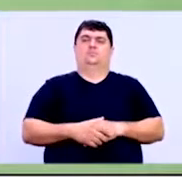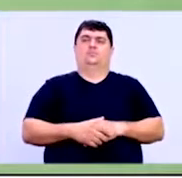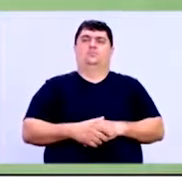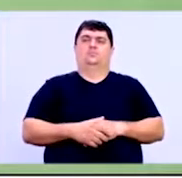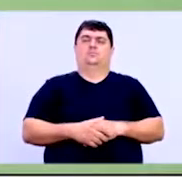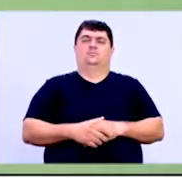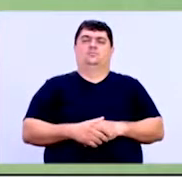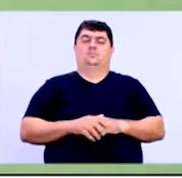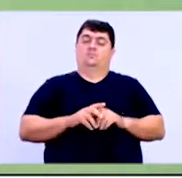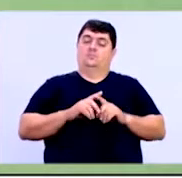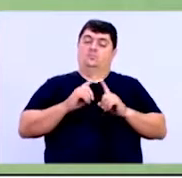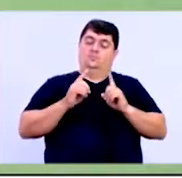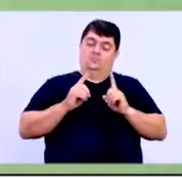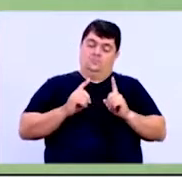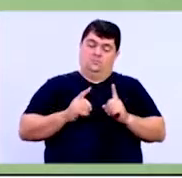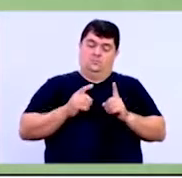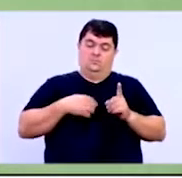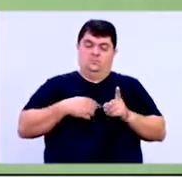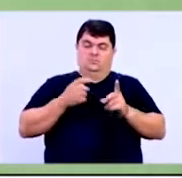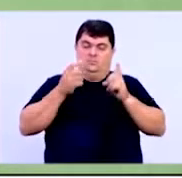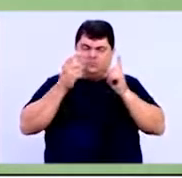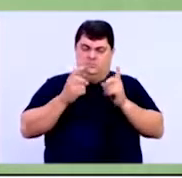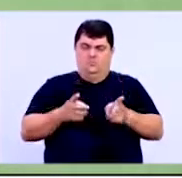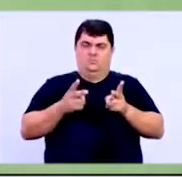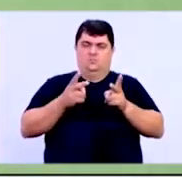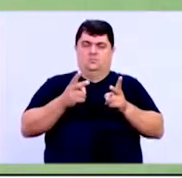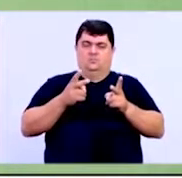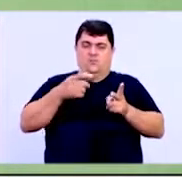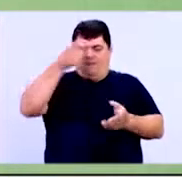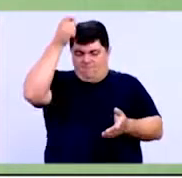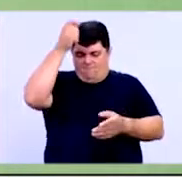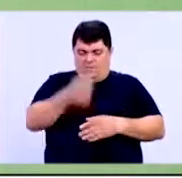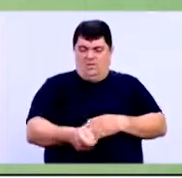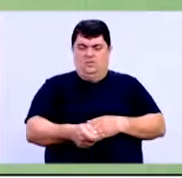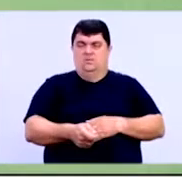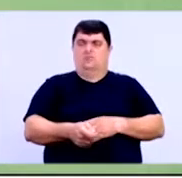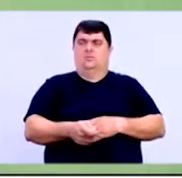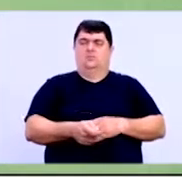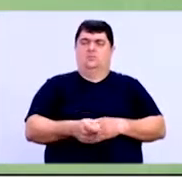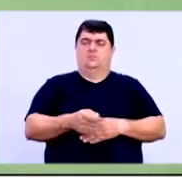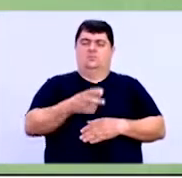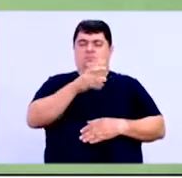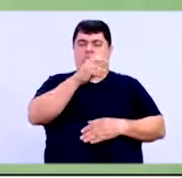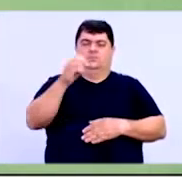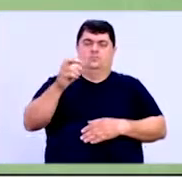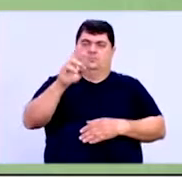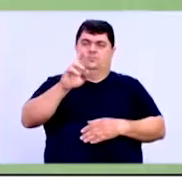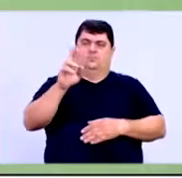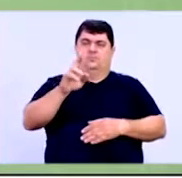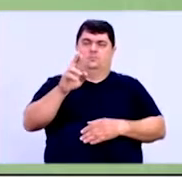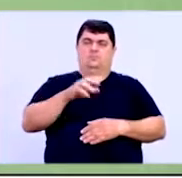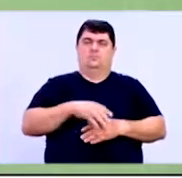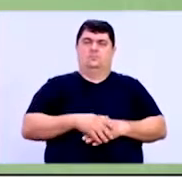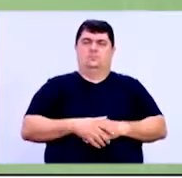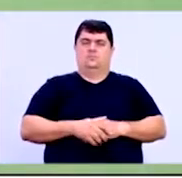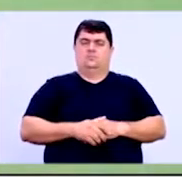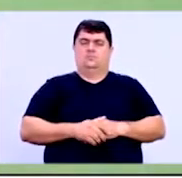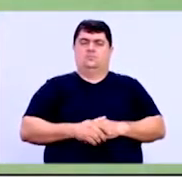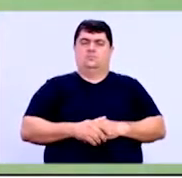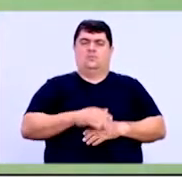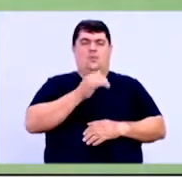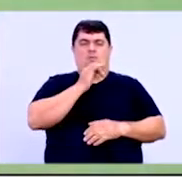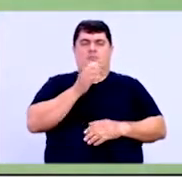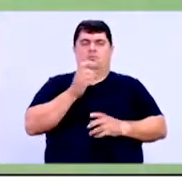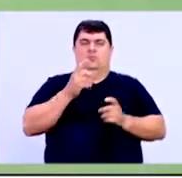Mas também eu fiz uma venda à vista no valor de 500. Eu vendi um